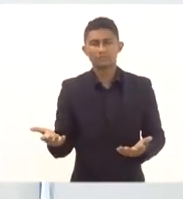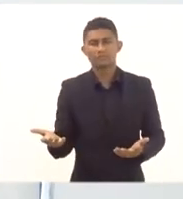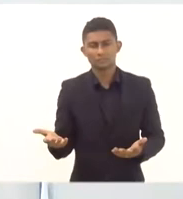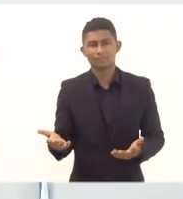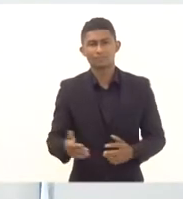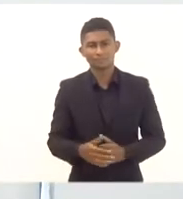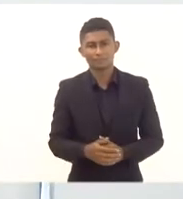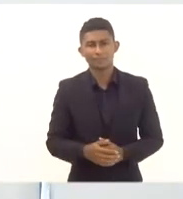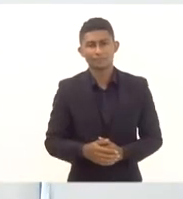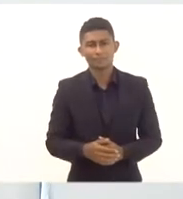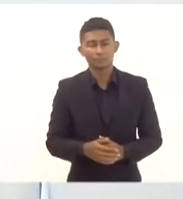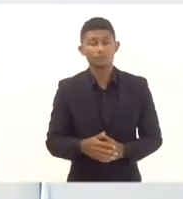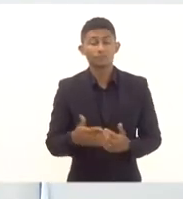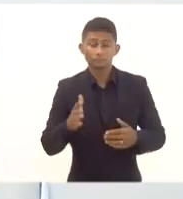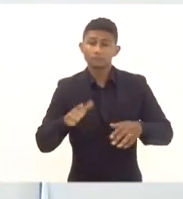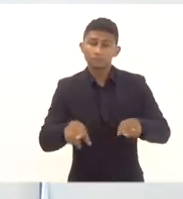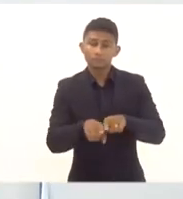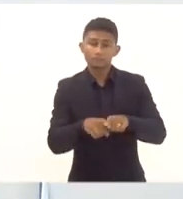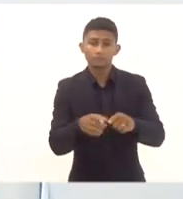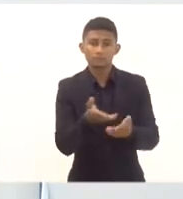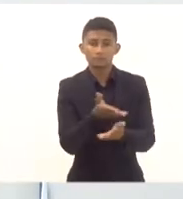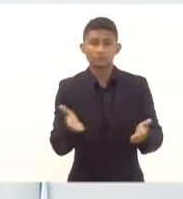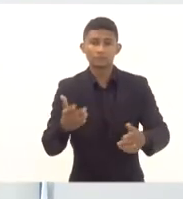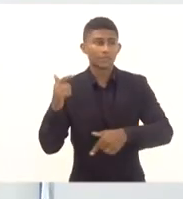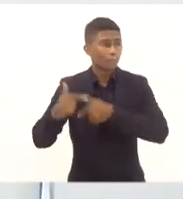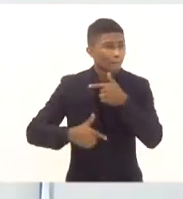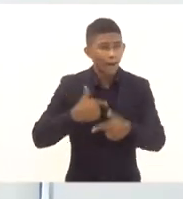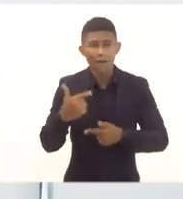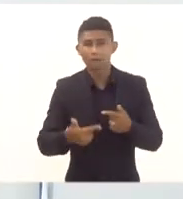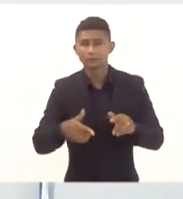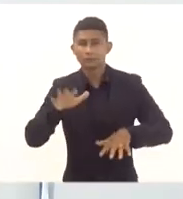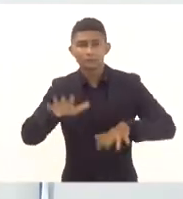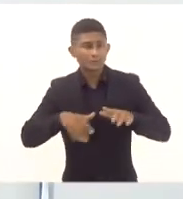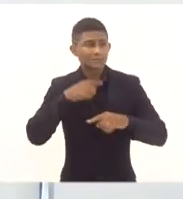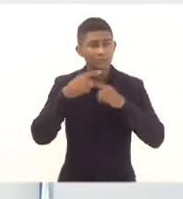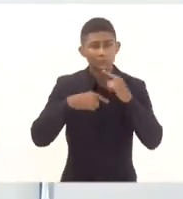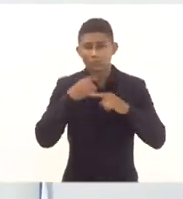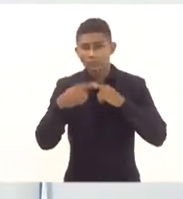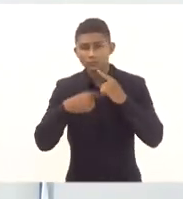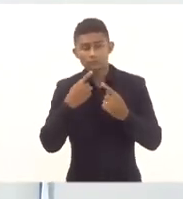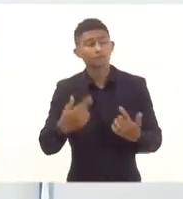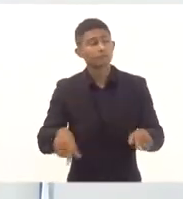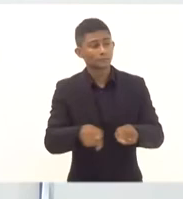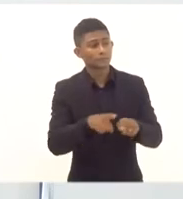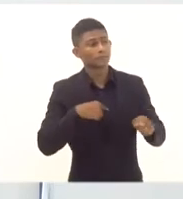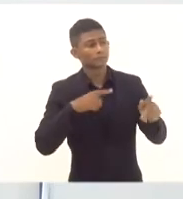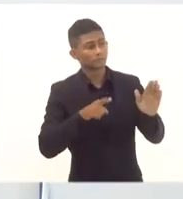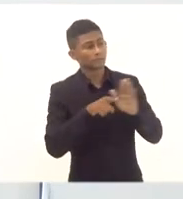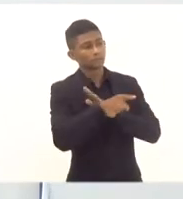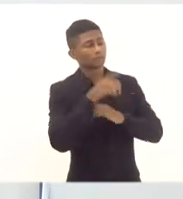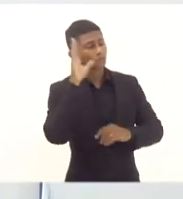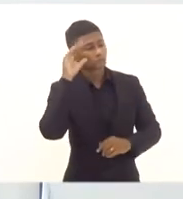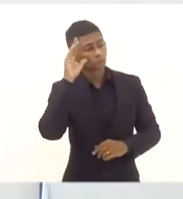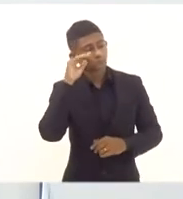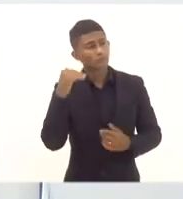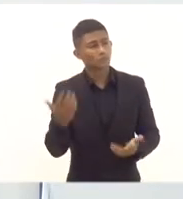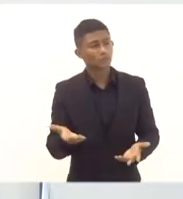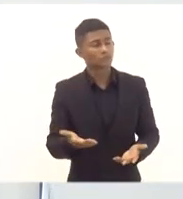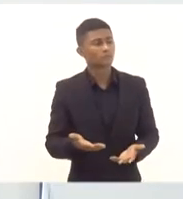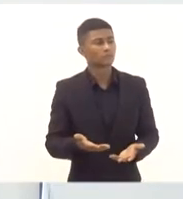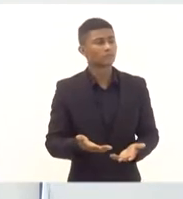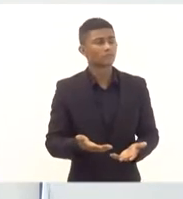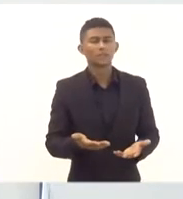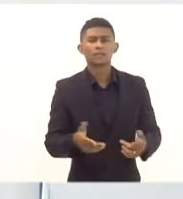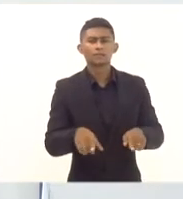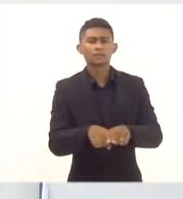continuar com as suas ações não gostaria de saber se há também a possibilidade de termos é a existe